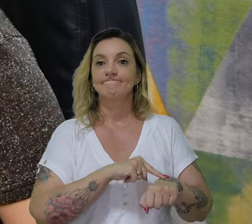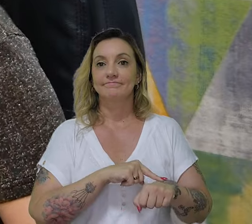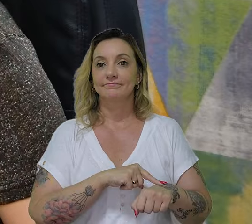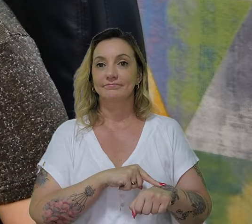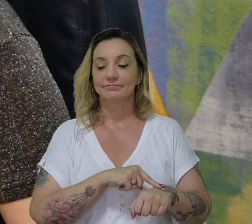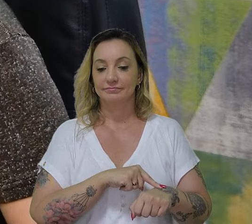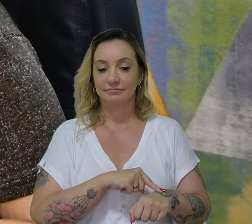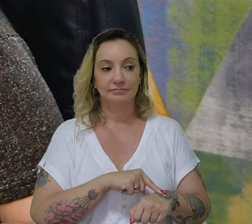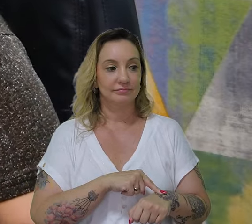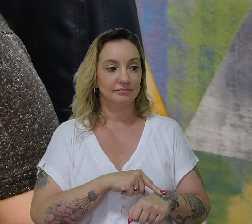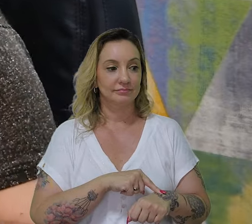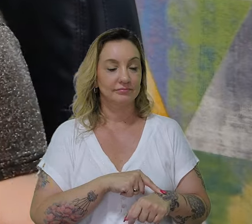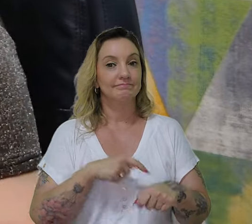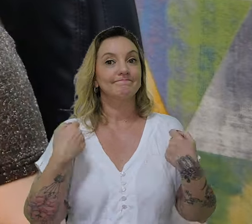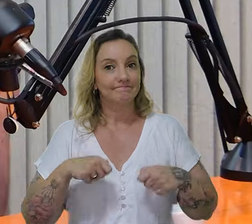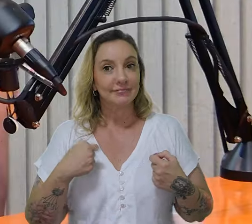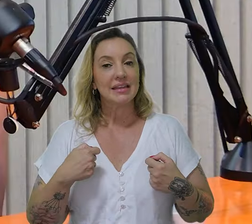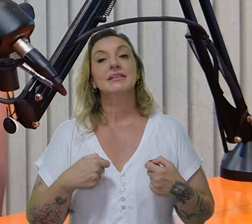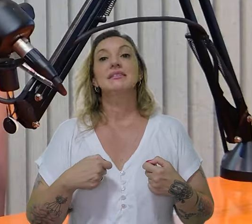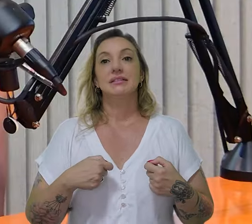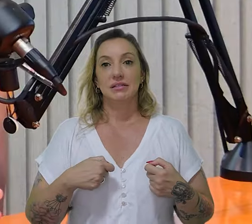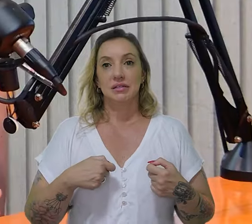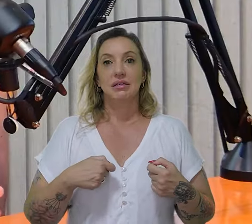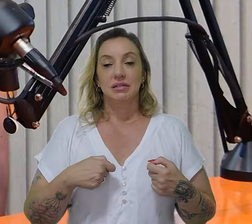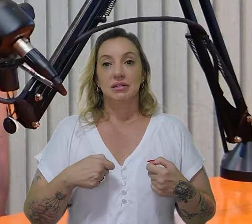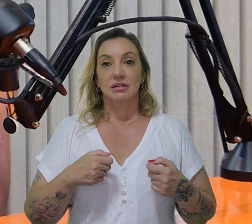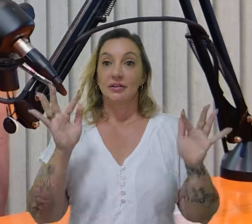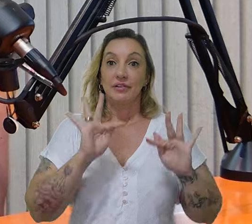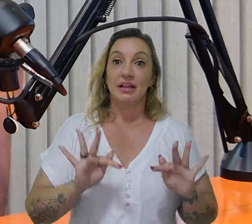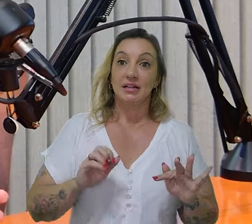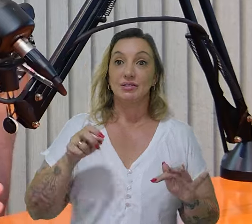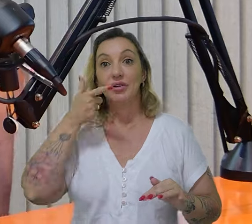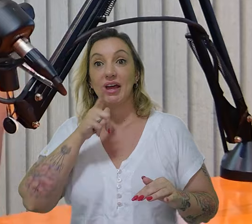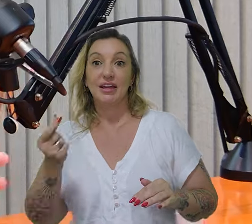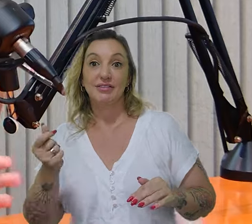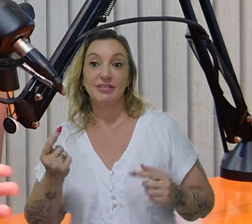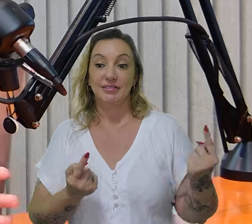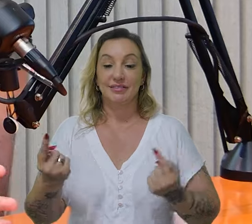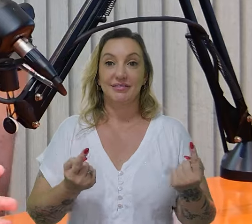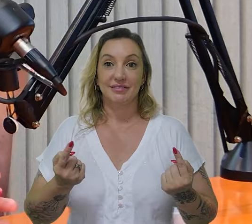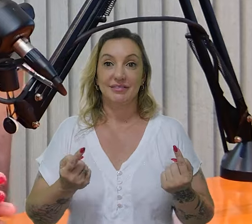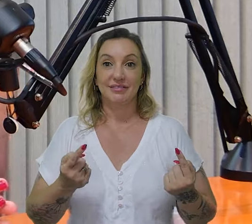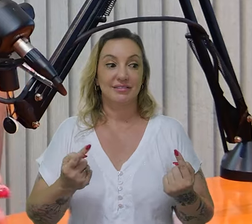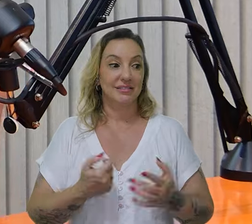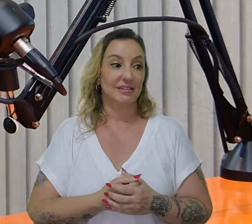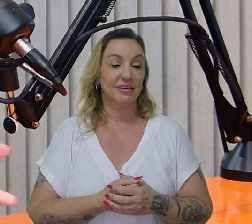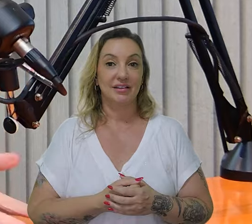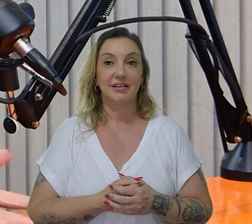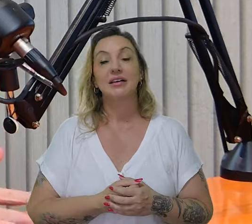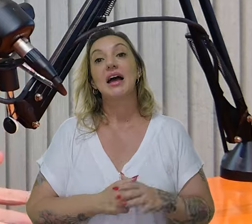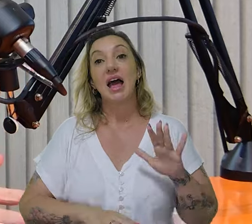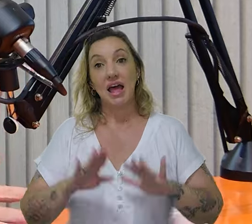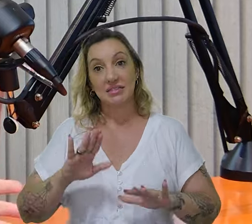né aquela avz né de é ser feliz ou ganhar dinheiro né fazer direito ou fazer como dá